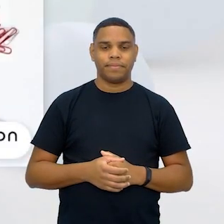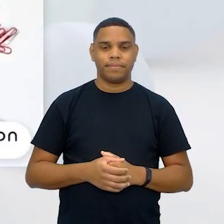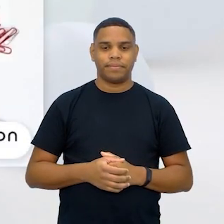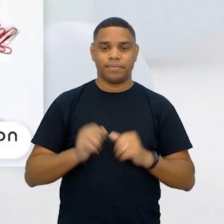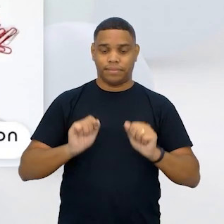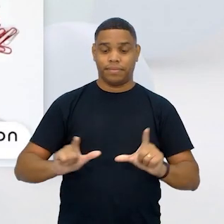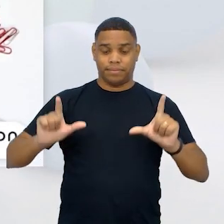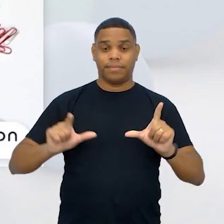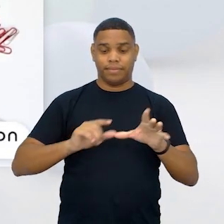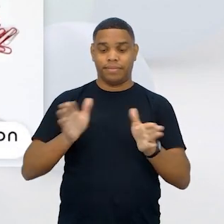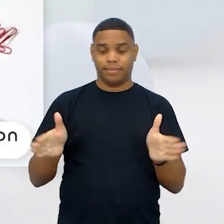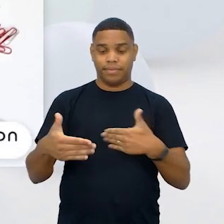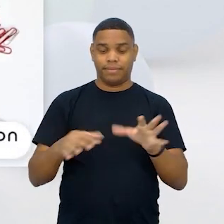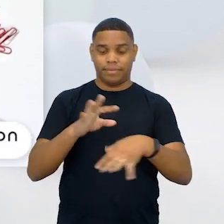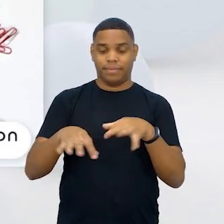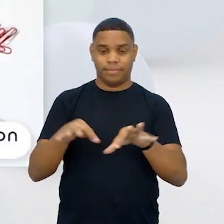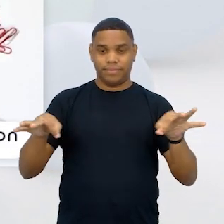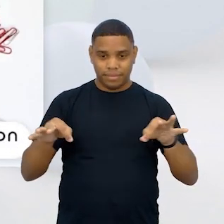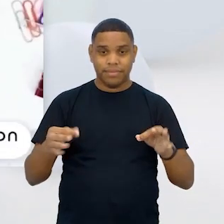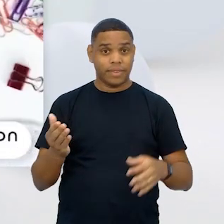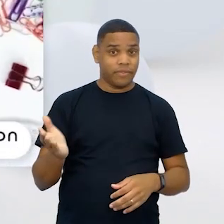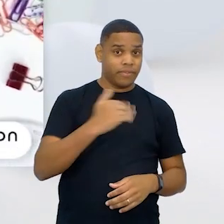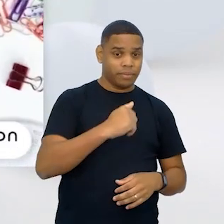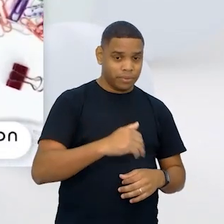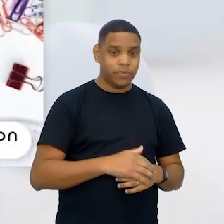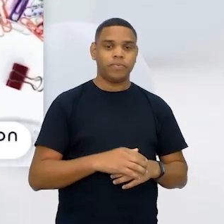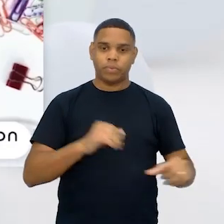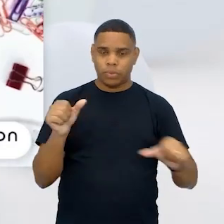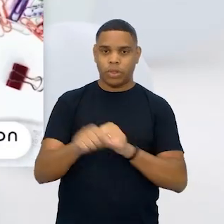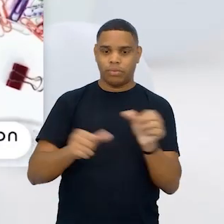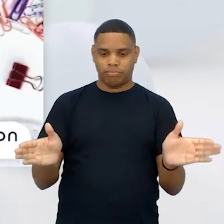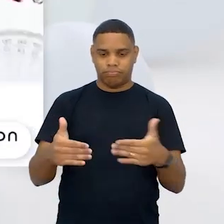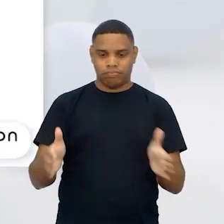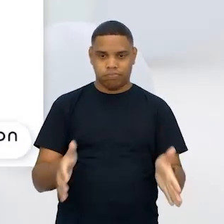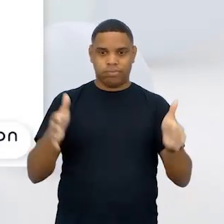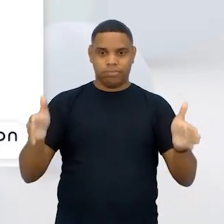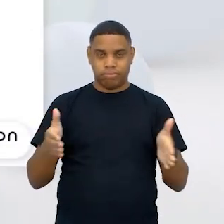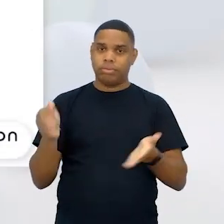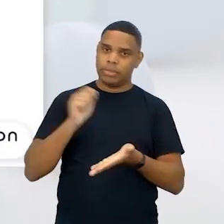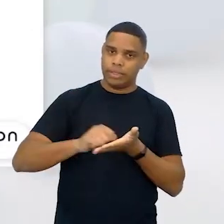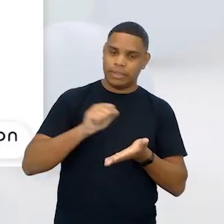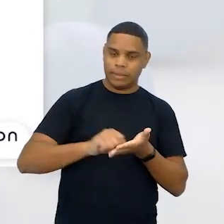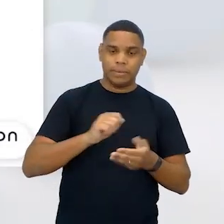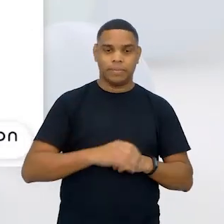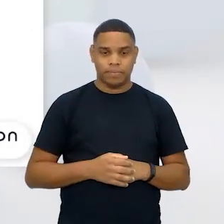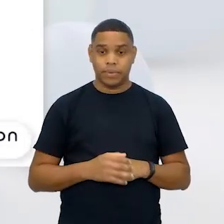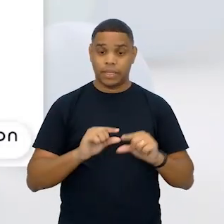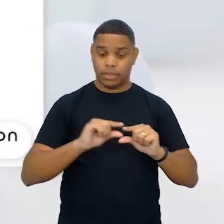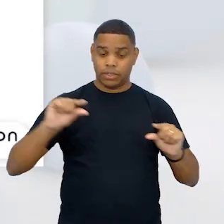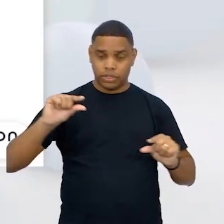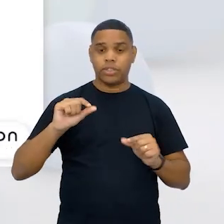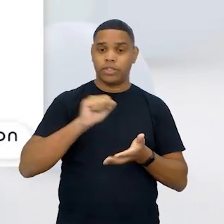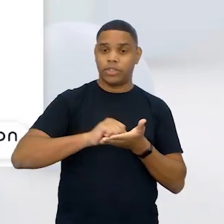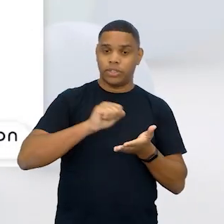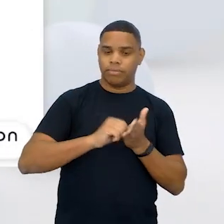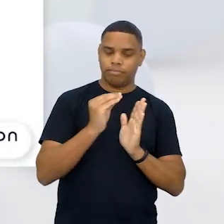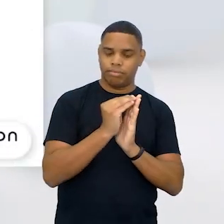Imagem de uma caixa de presente pequena, escrito: vamos. Se transforma em uma caixa maior, escrito: anotar. Escrito: diário de